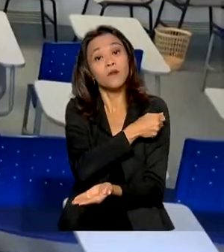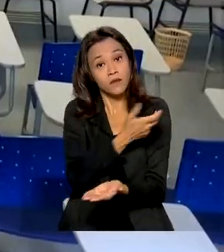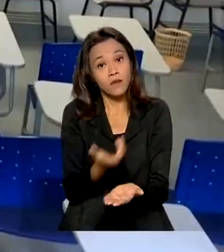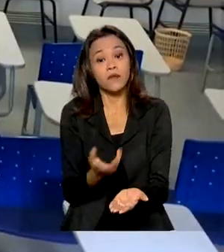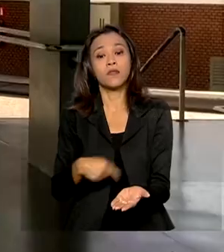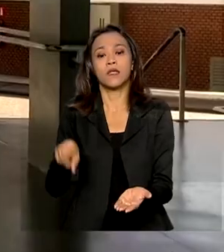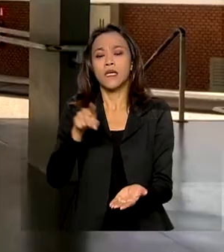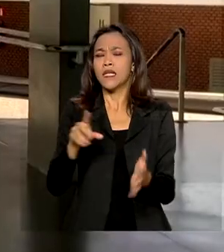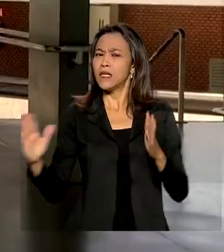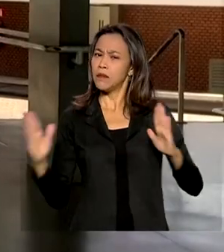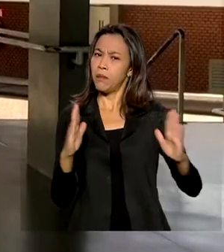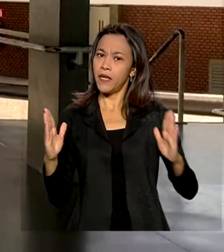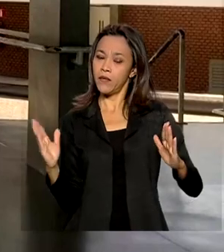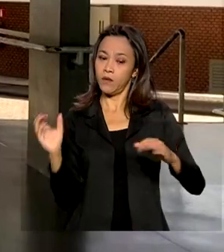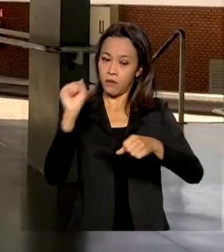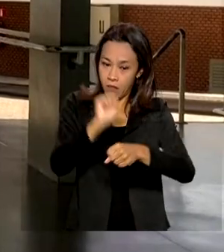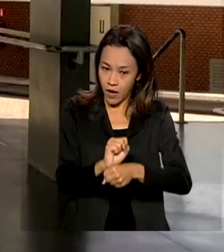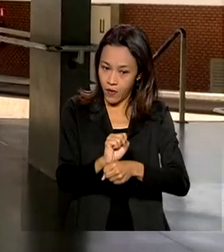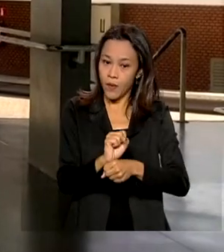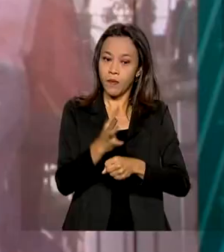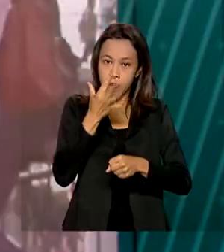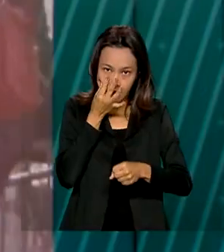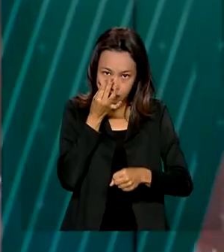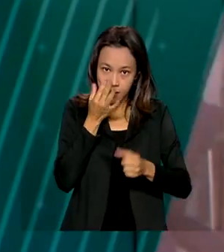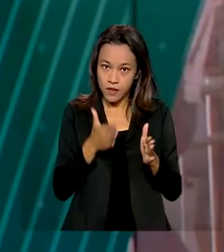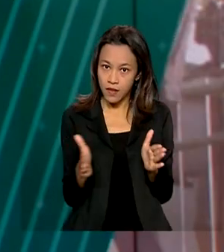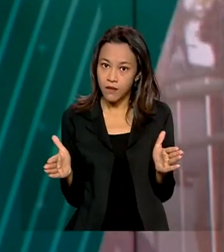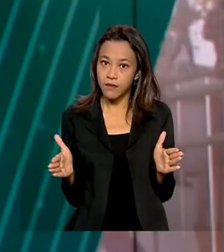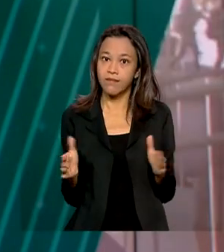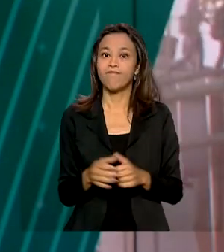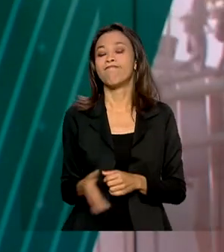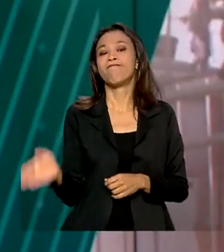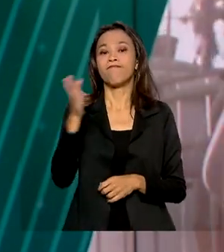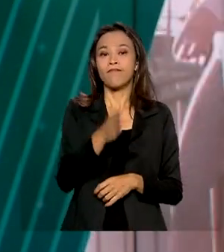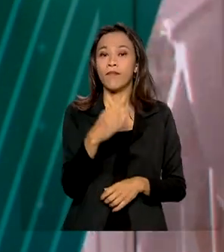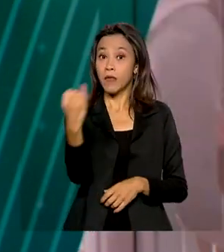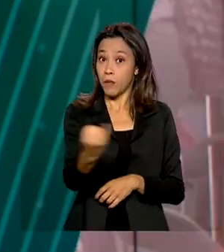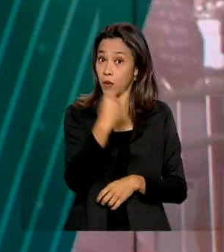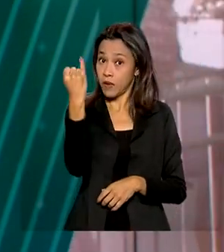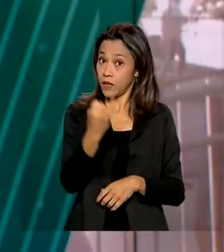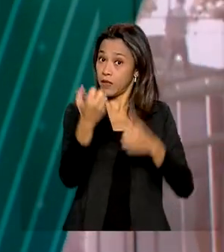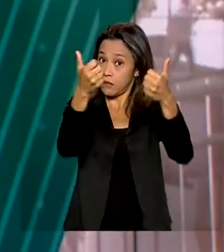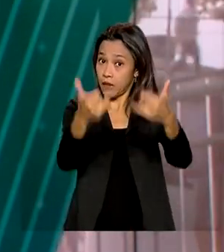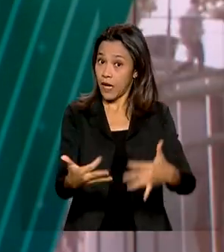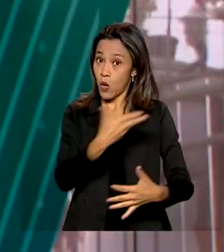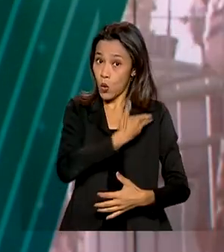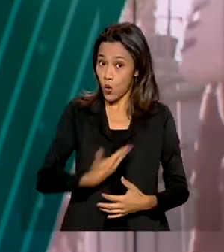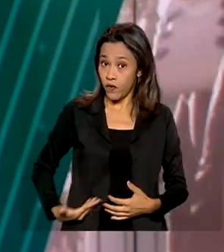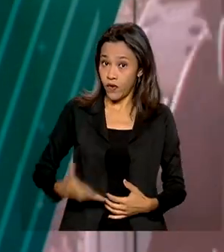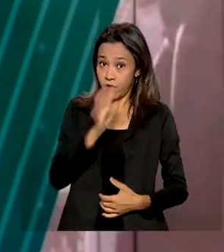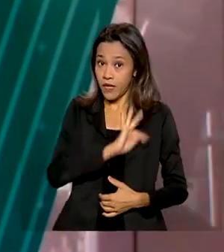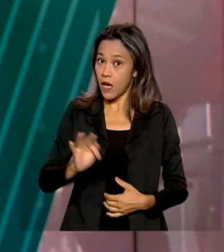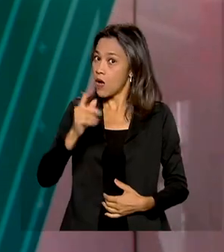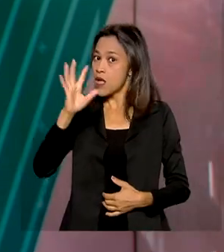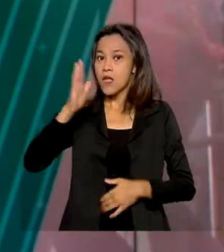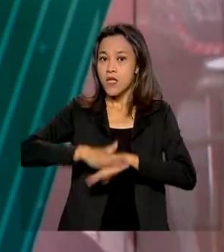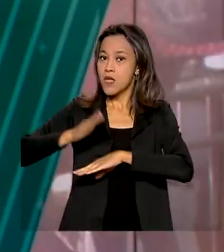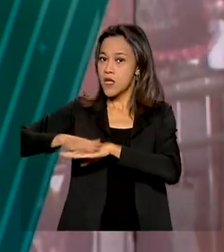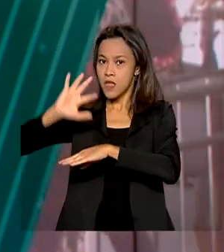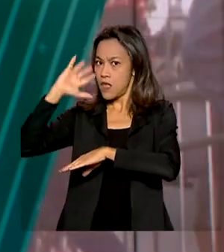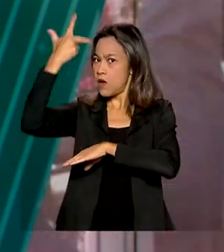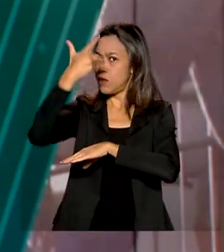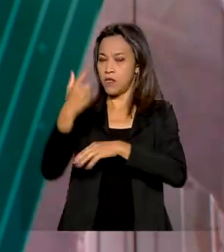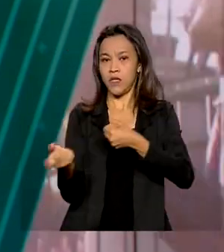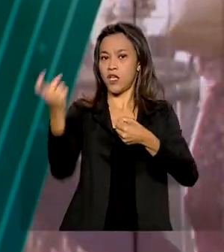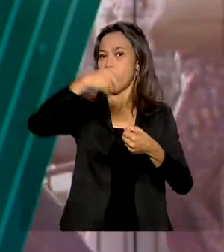período de suspensão das aulas presenciais. Importante reforçar, o governo federal não decide sobre o retorno às aulas